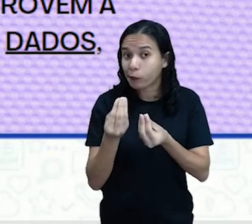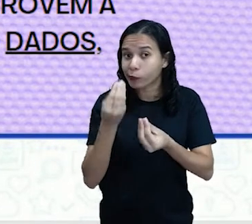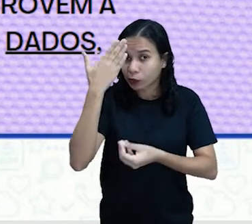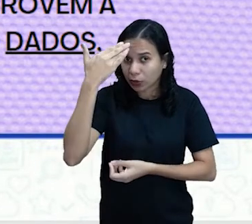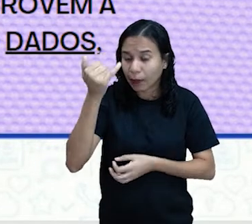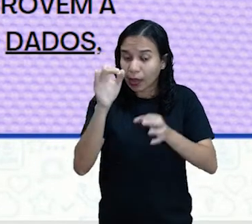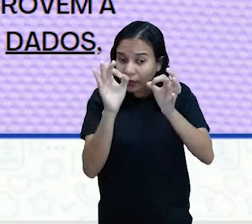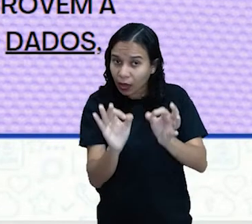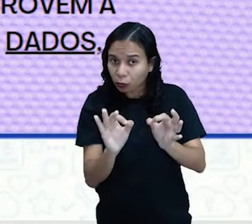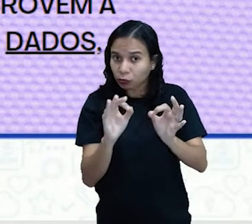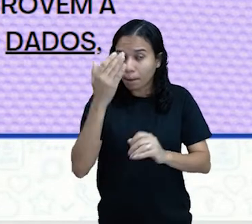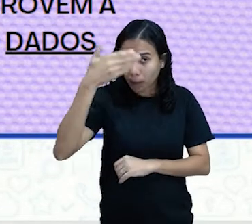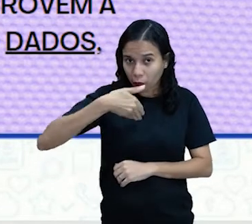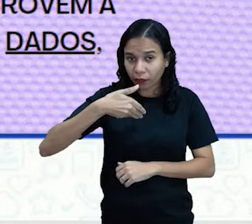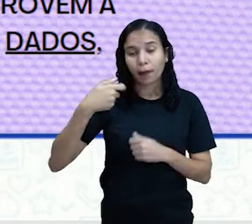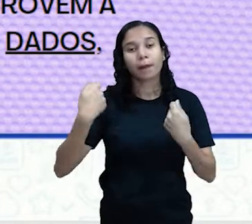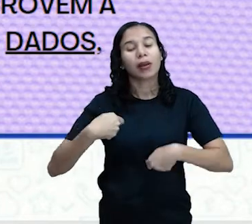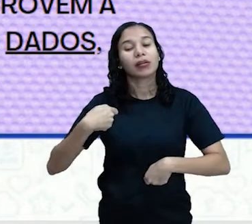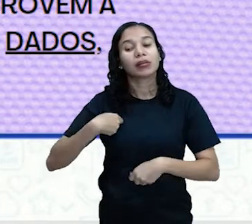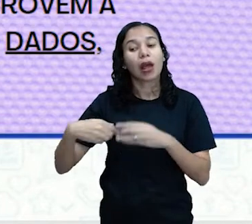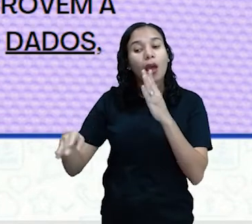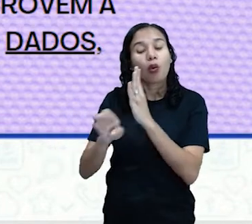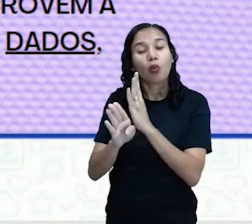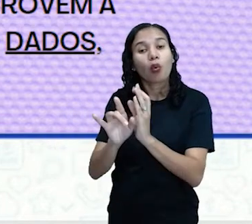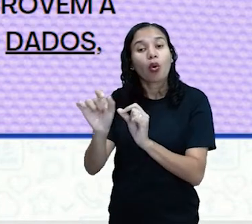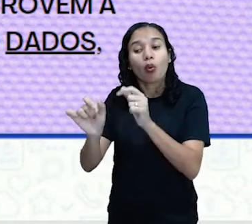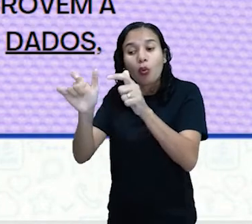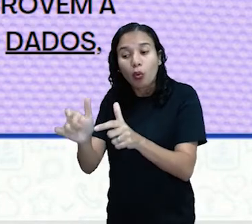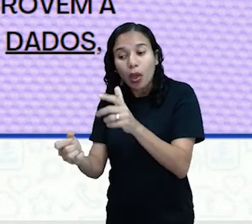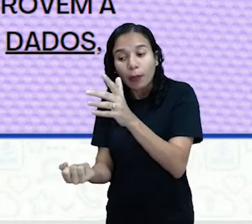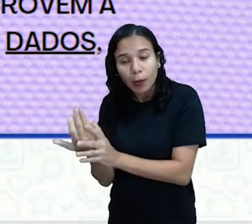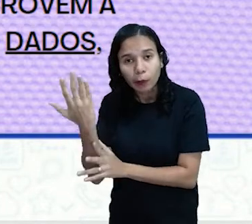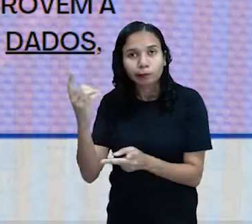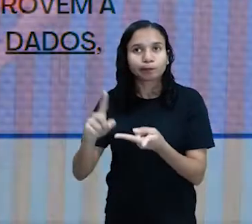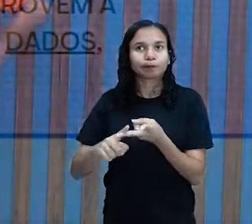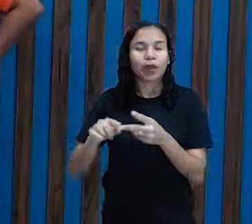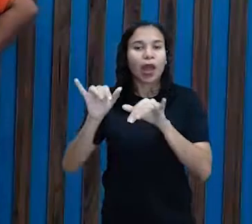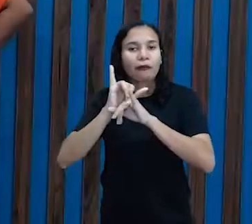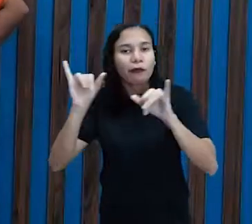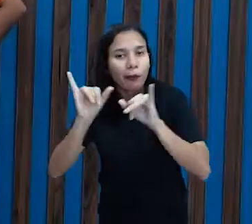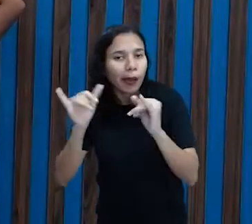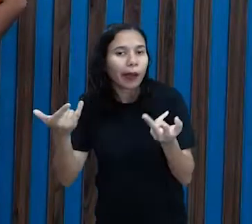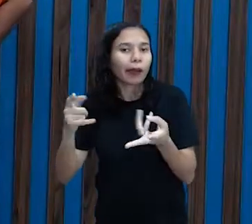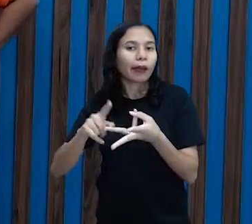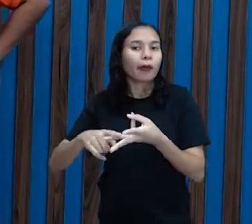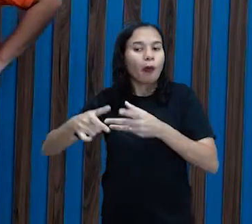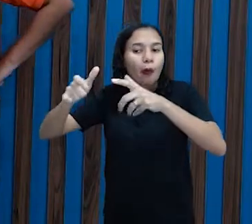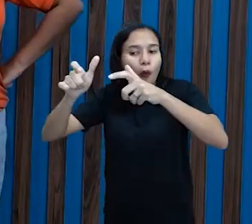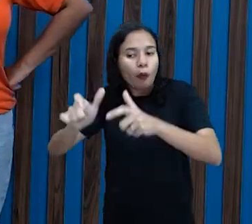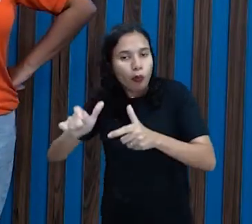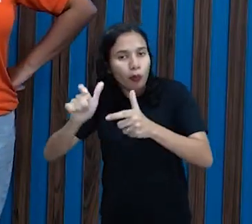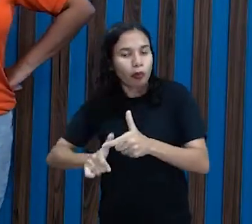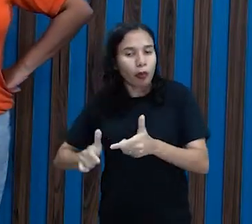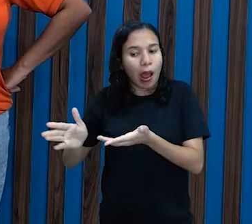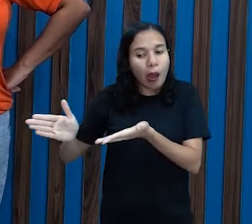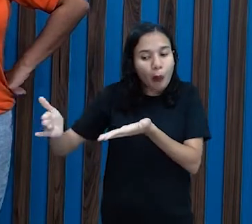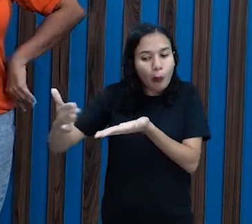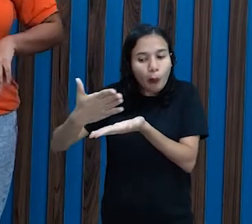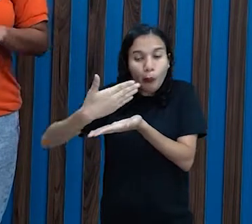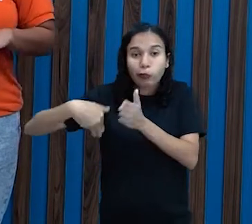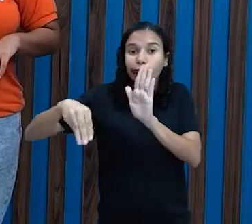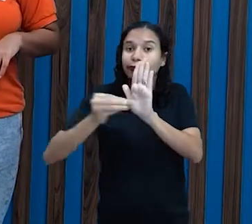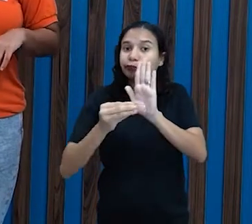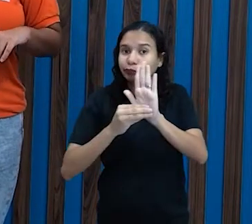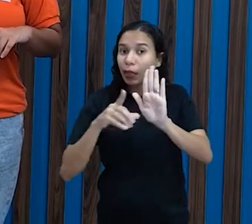fazer? Checar a fonte, checar os dados, o local, ver se há essas informações.